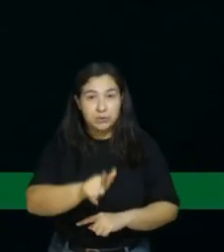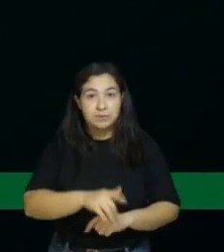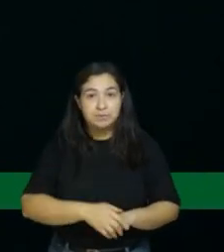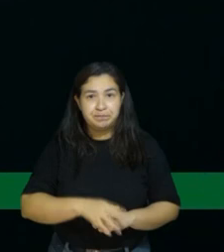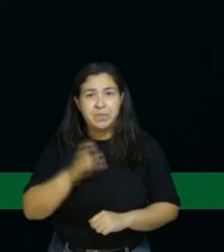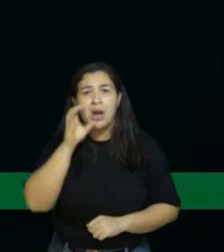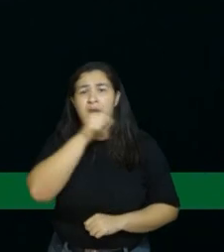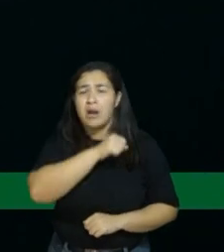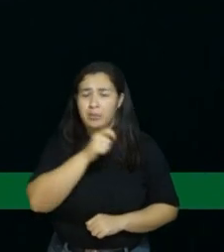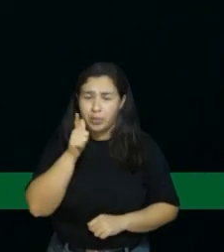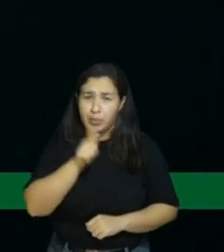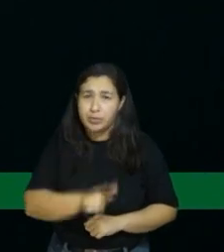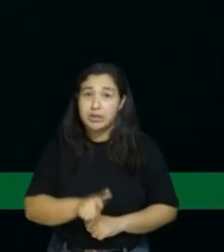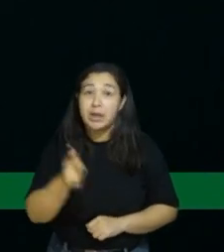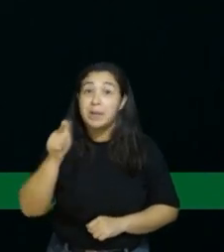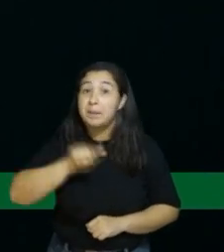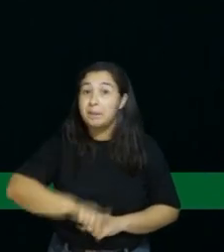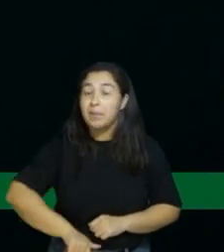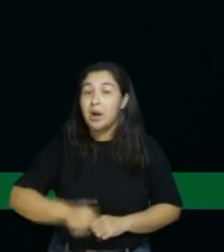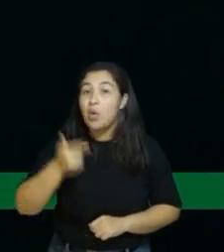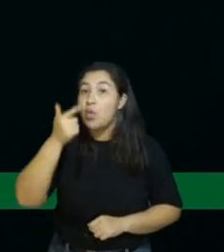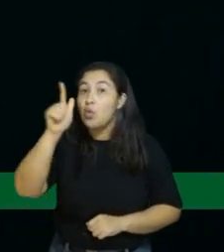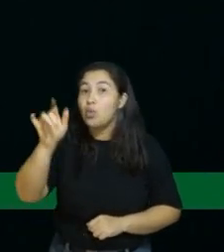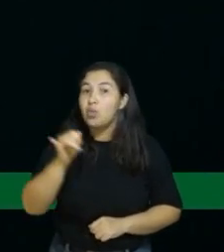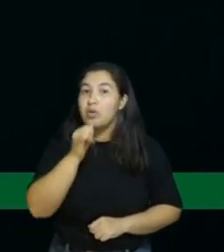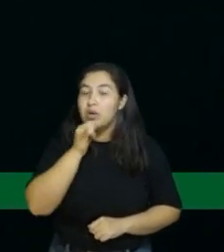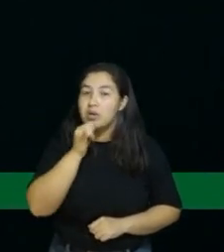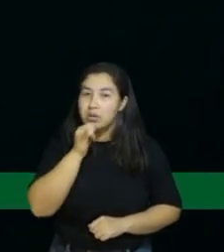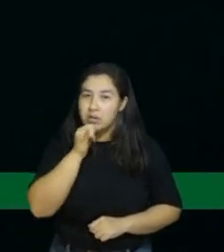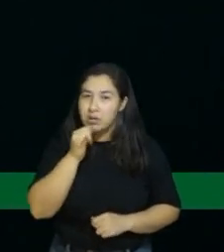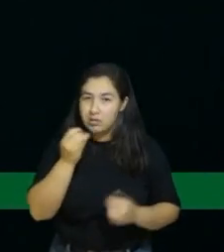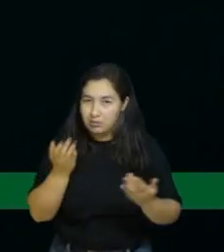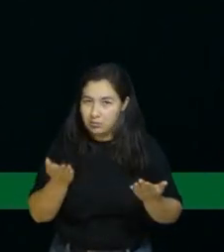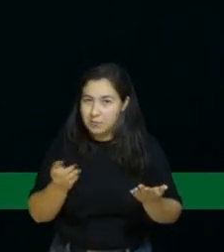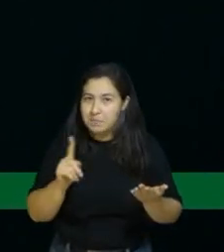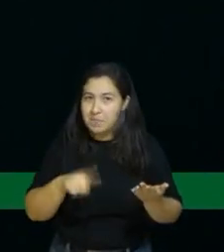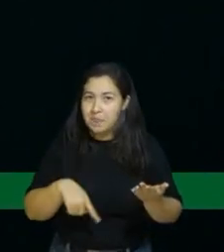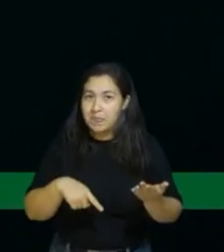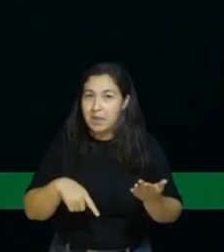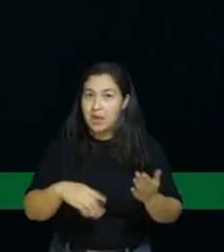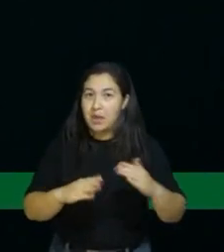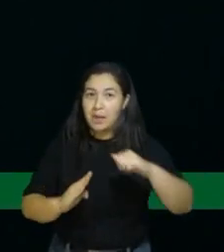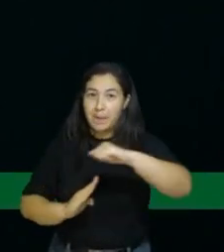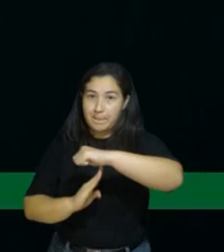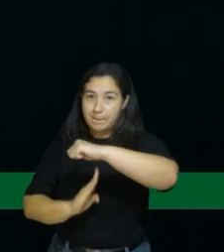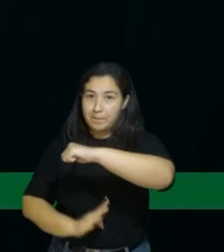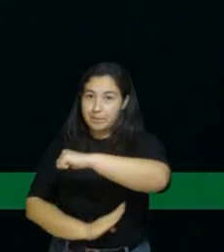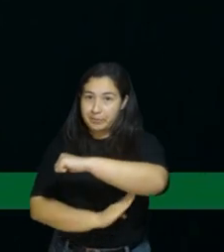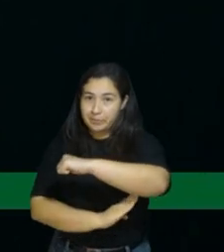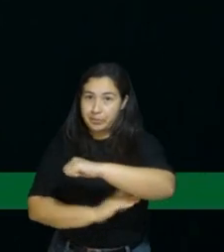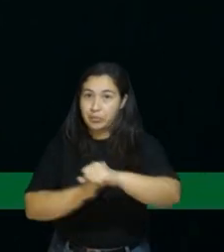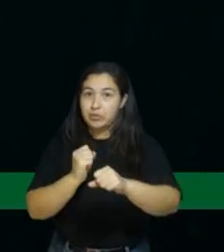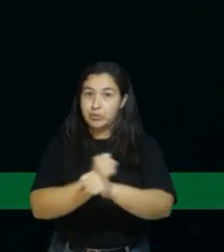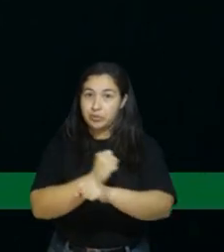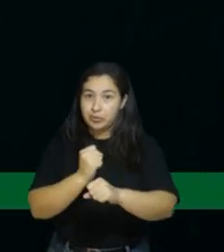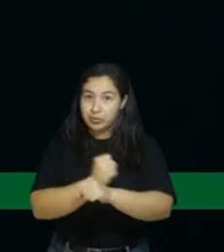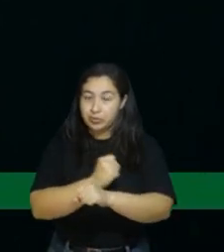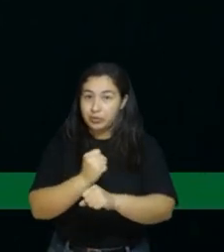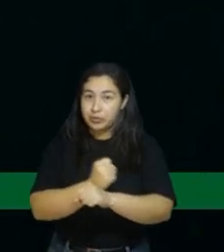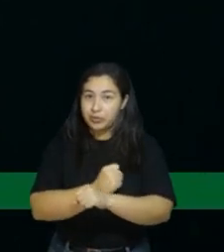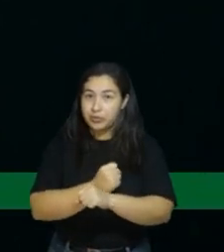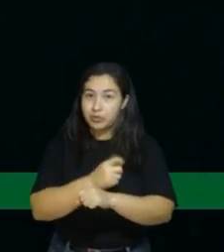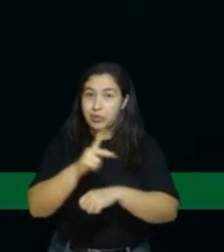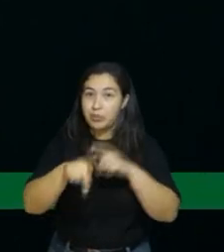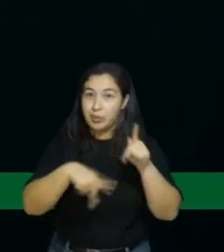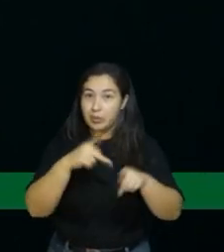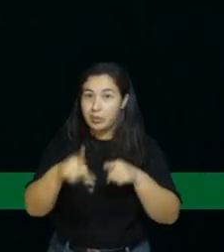E aí eu quero fazer mais trazer mais um exemplo prático né foi o caso da ponte construída pela população de Nova Roma do Sul que